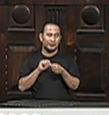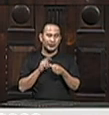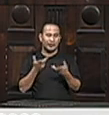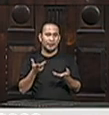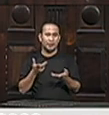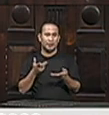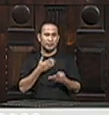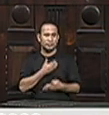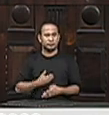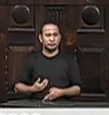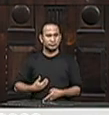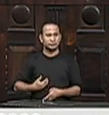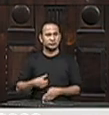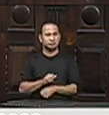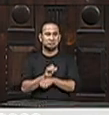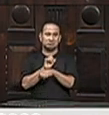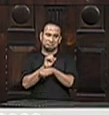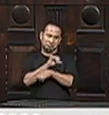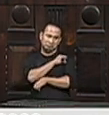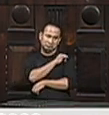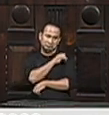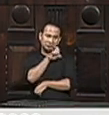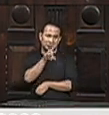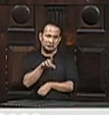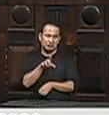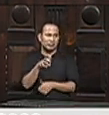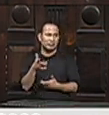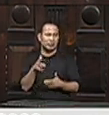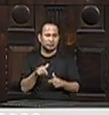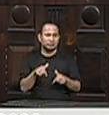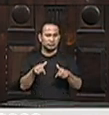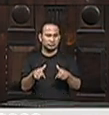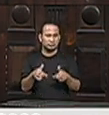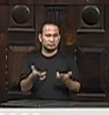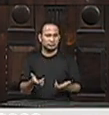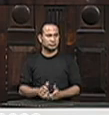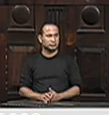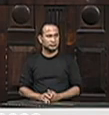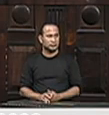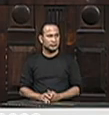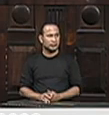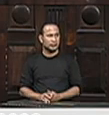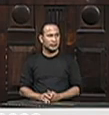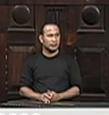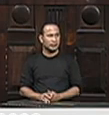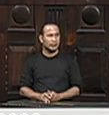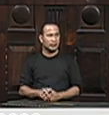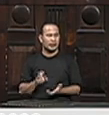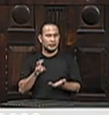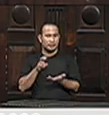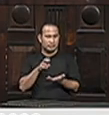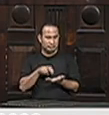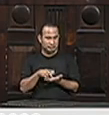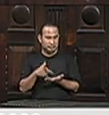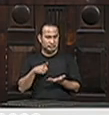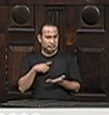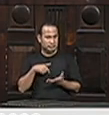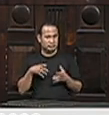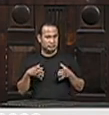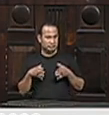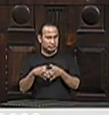de Emprego e Renda, há o acordo, o Conselho encaminha a proposta ao governo